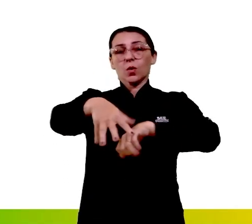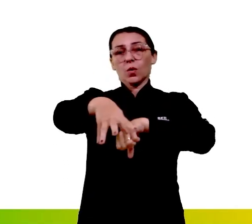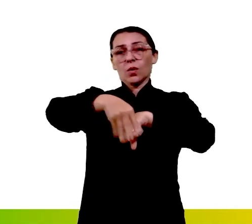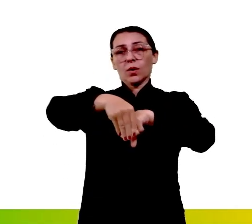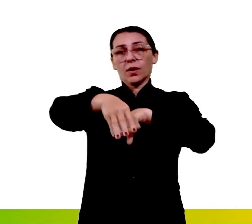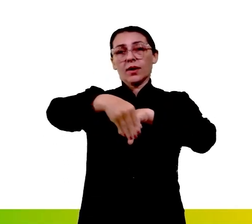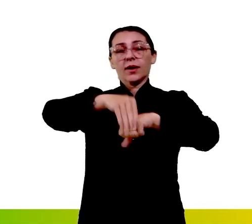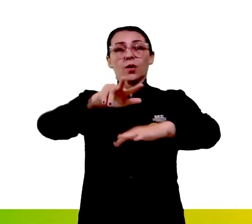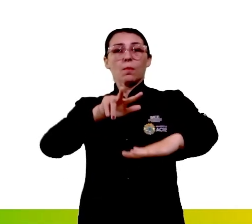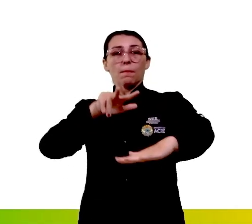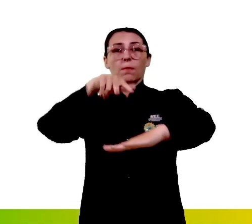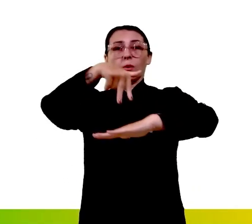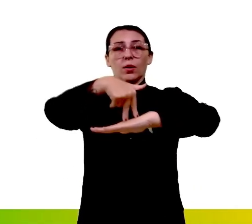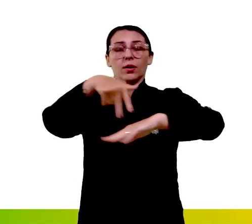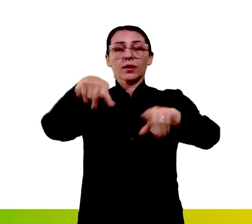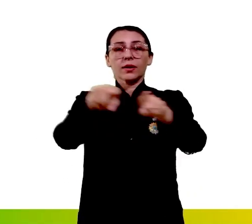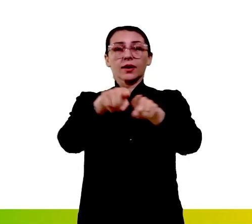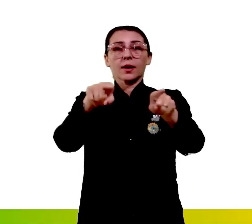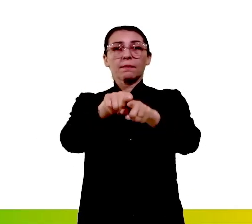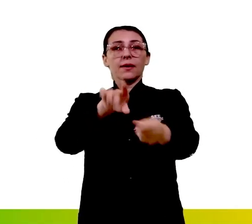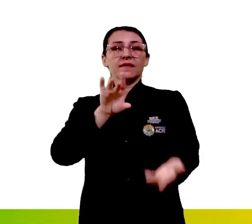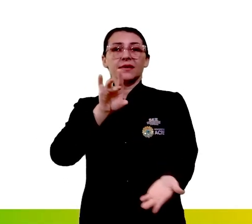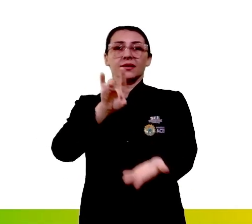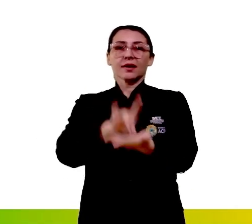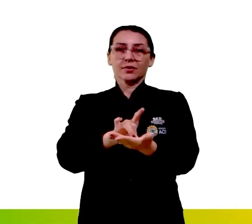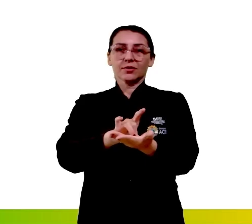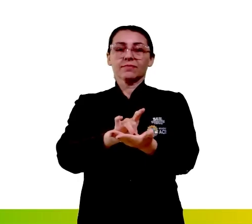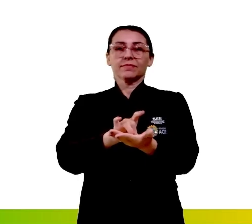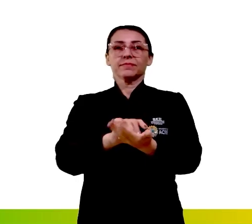como protagonista da realidade.